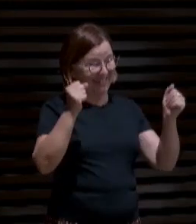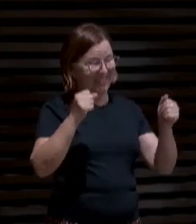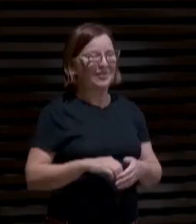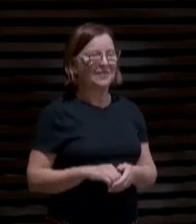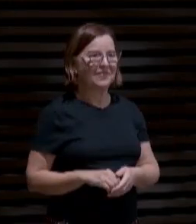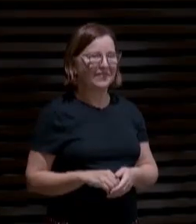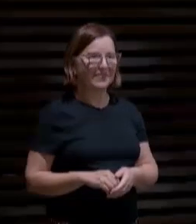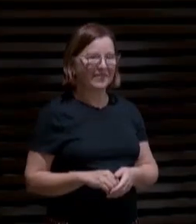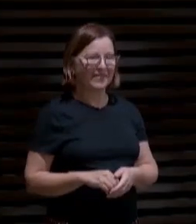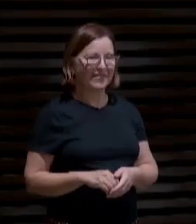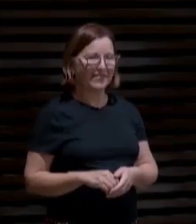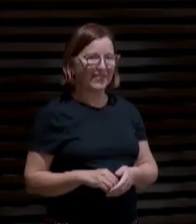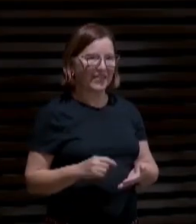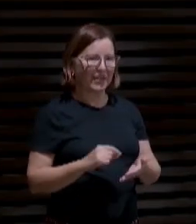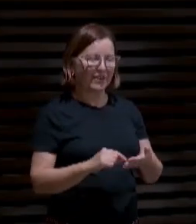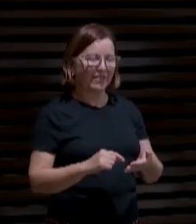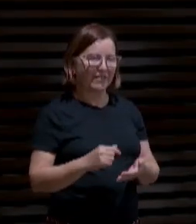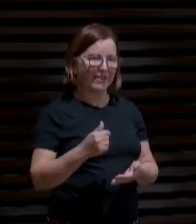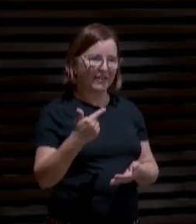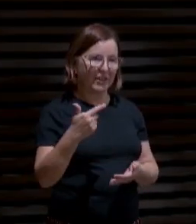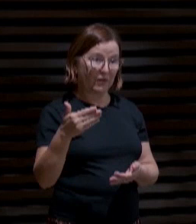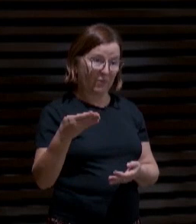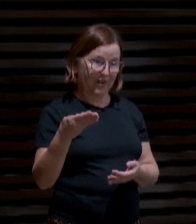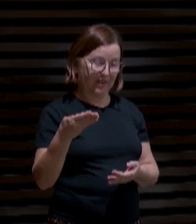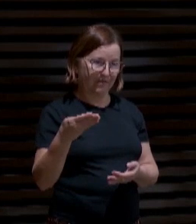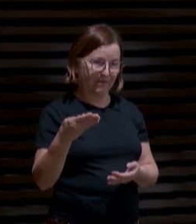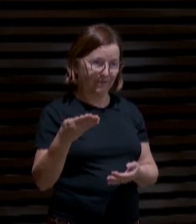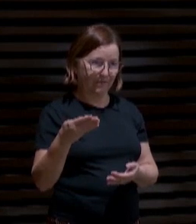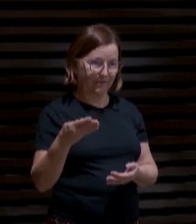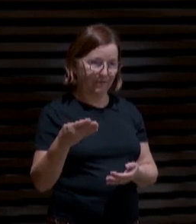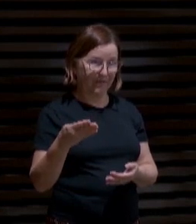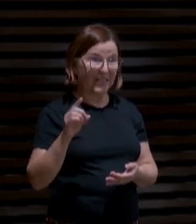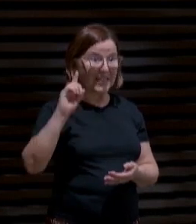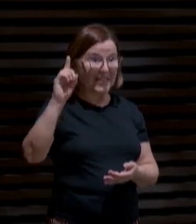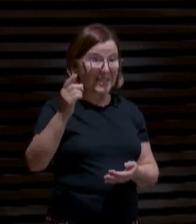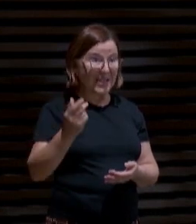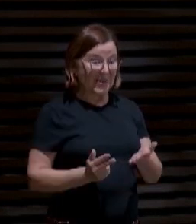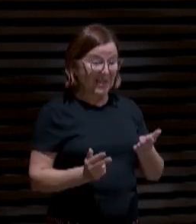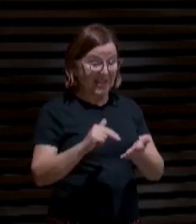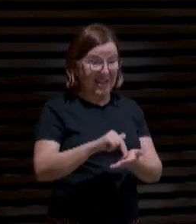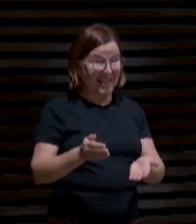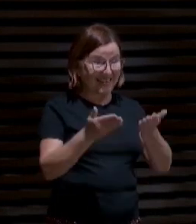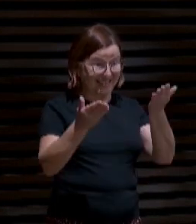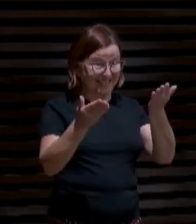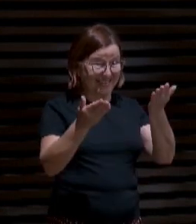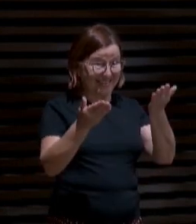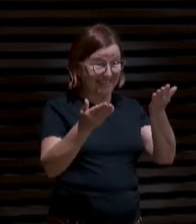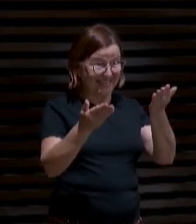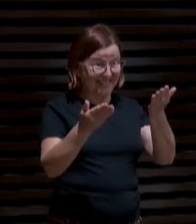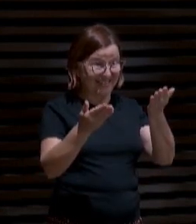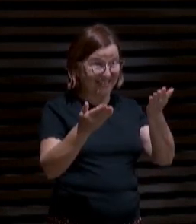verso 24. Ao qual, porém, Deus ressuscitou, rompendo os grilhões